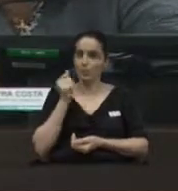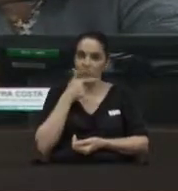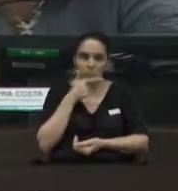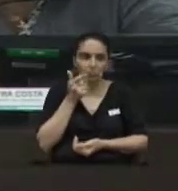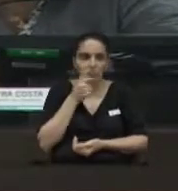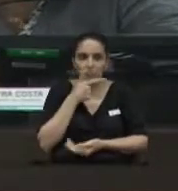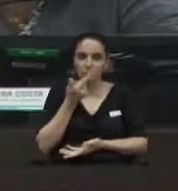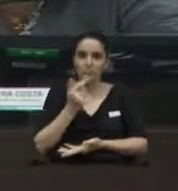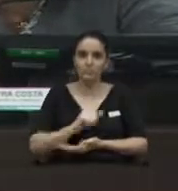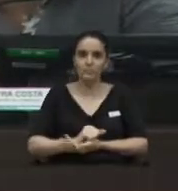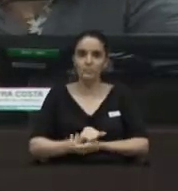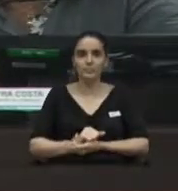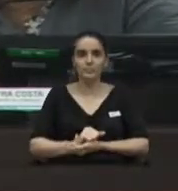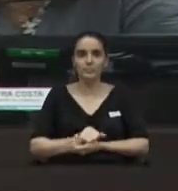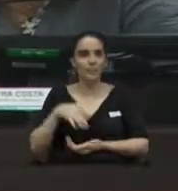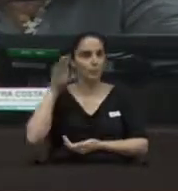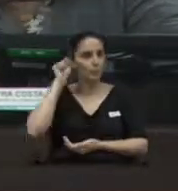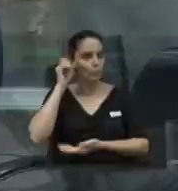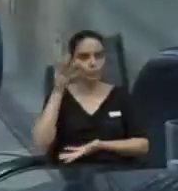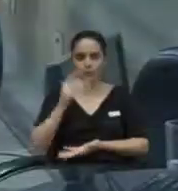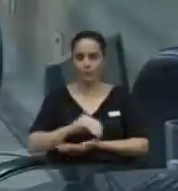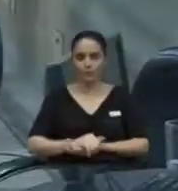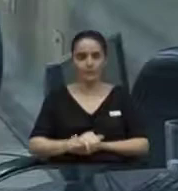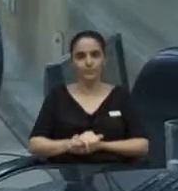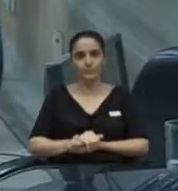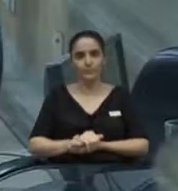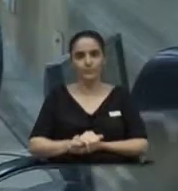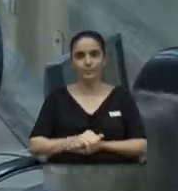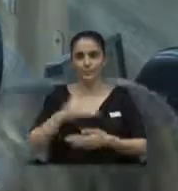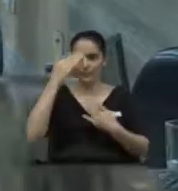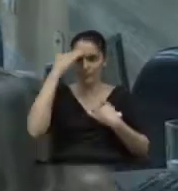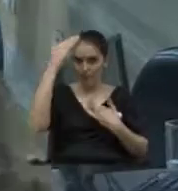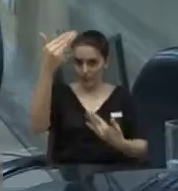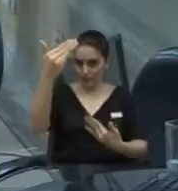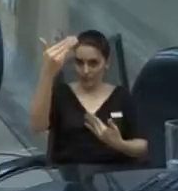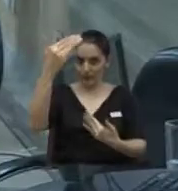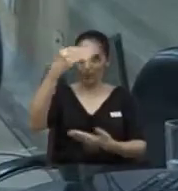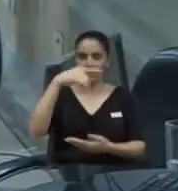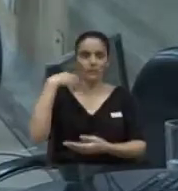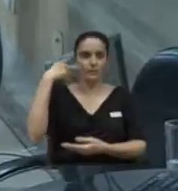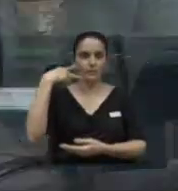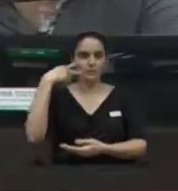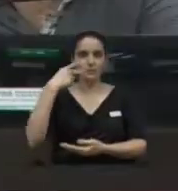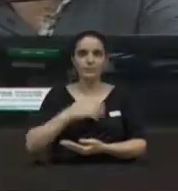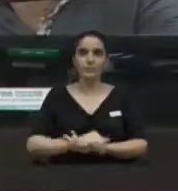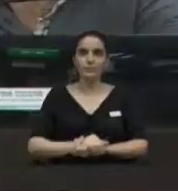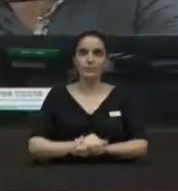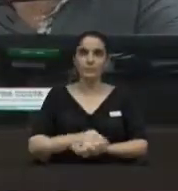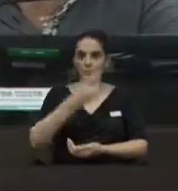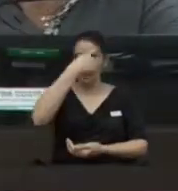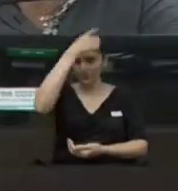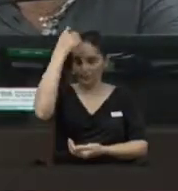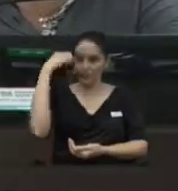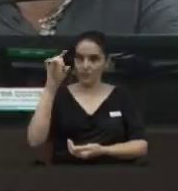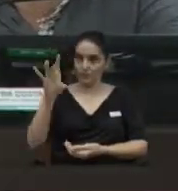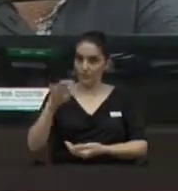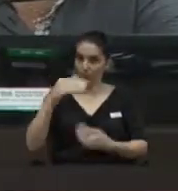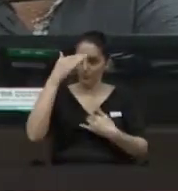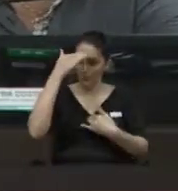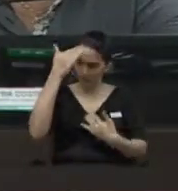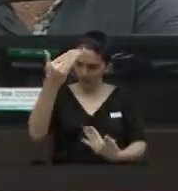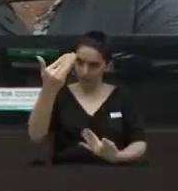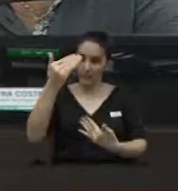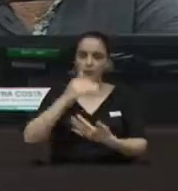Muito obrigada, vereador. Vereador Wagner, obrigado pela sua